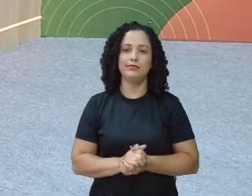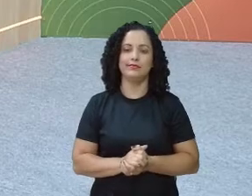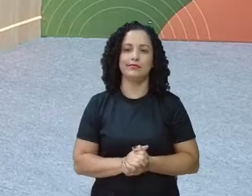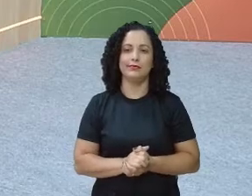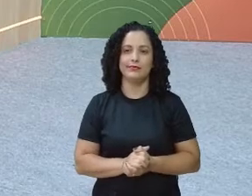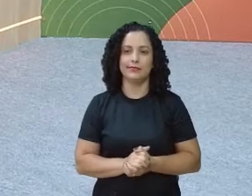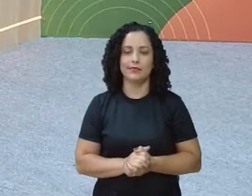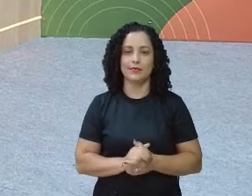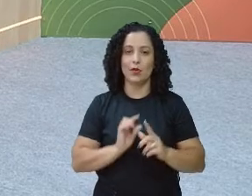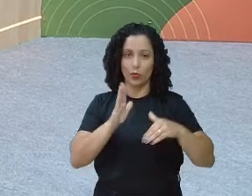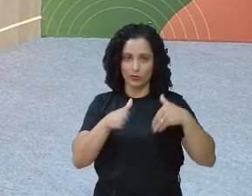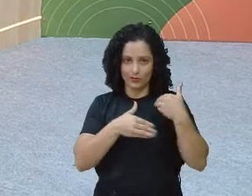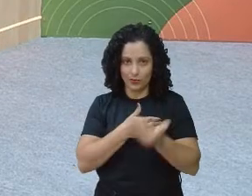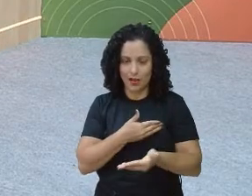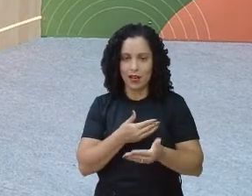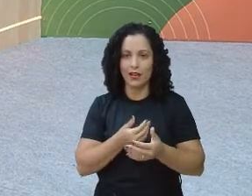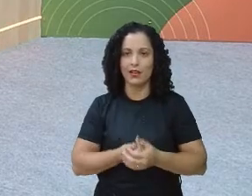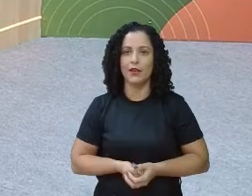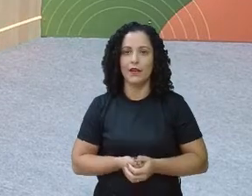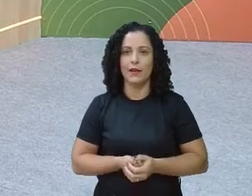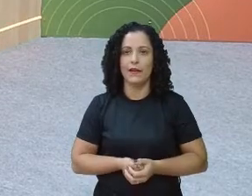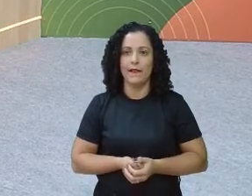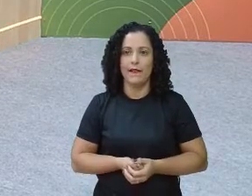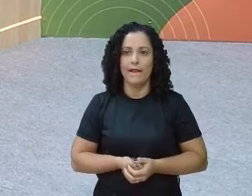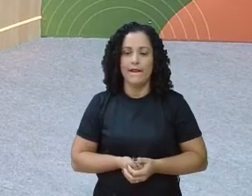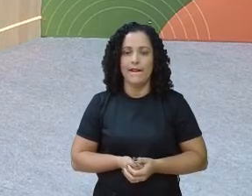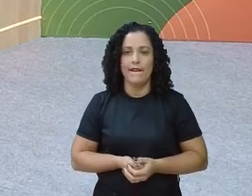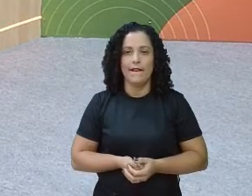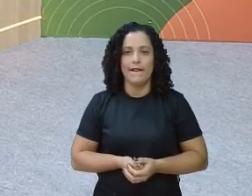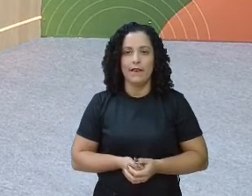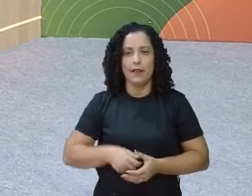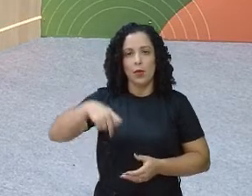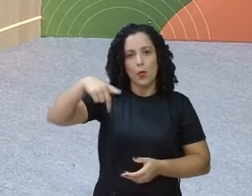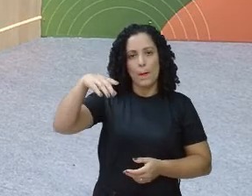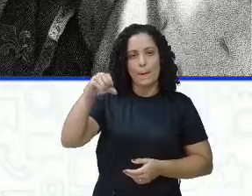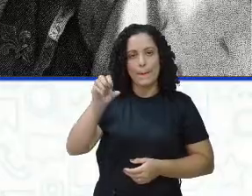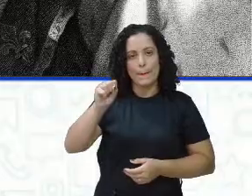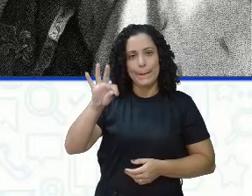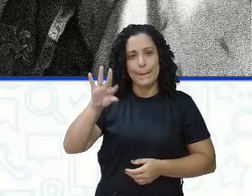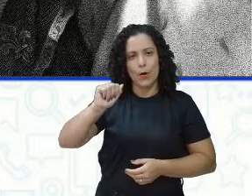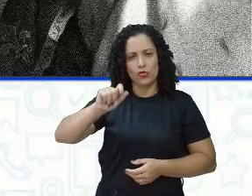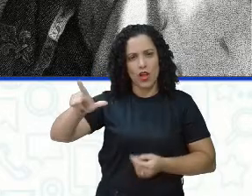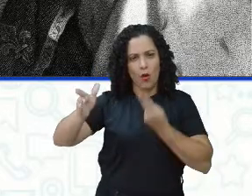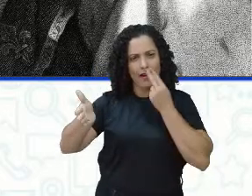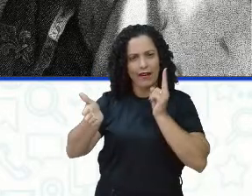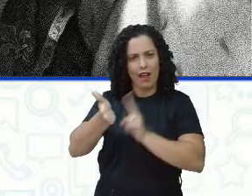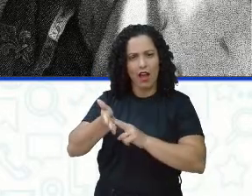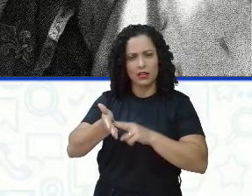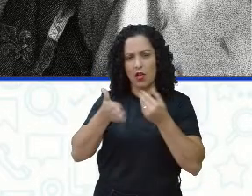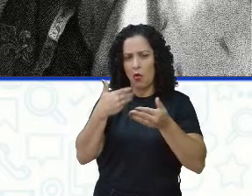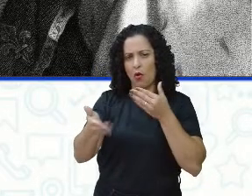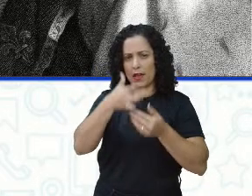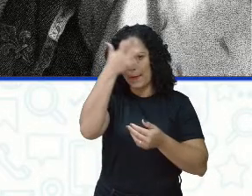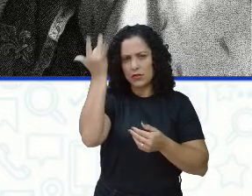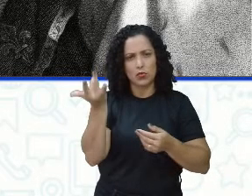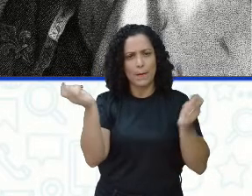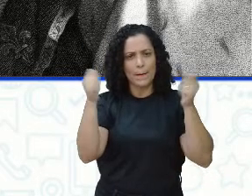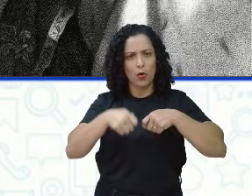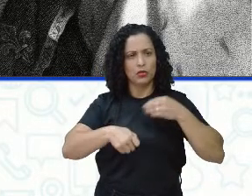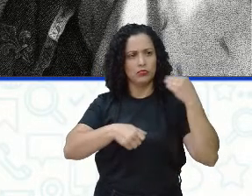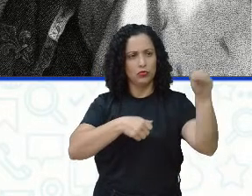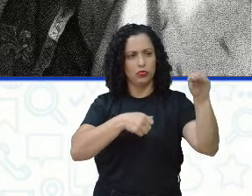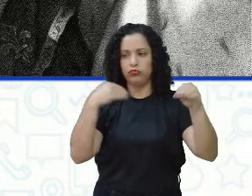Vamos continuar. O sistema postal, em que qualquer pessoa pode enviar um documento a outra, é uma invenção